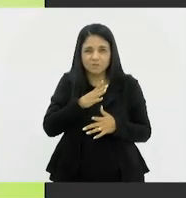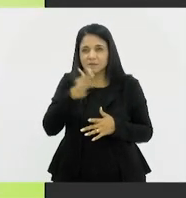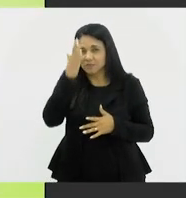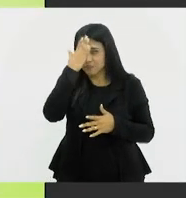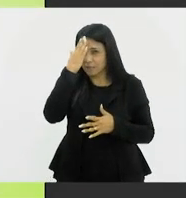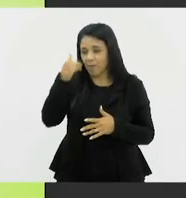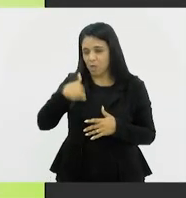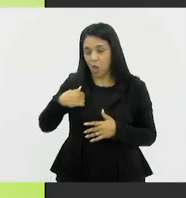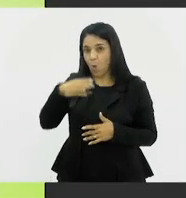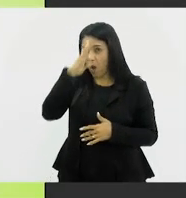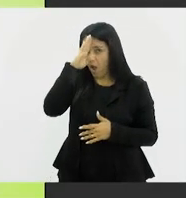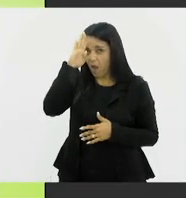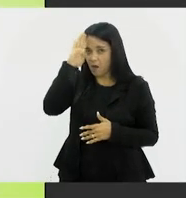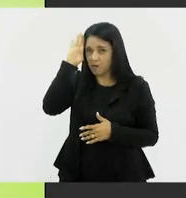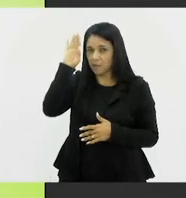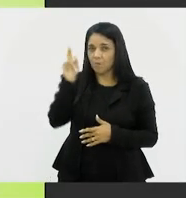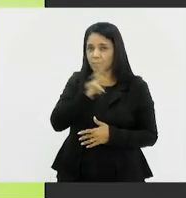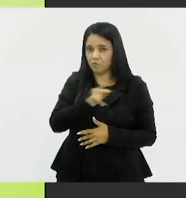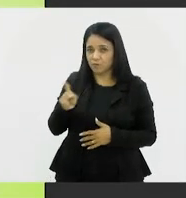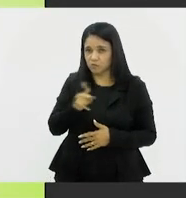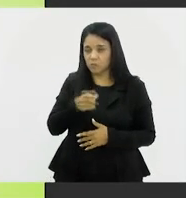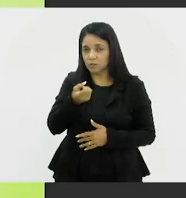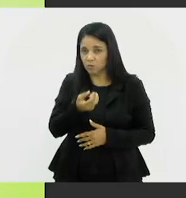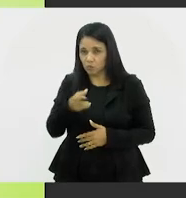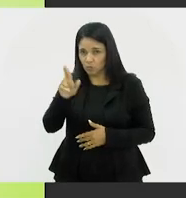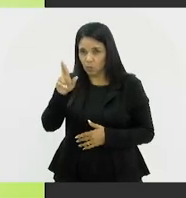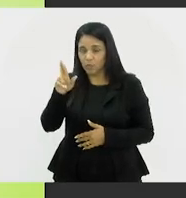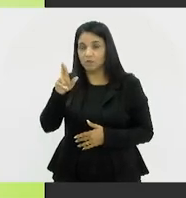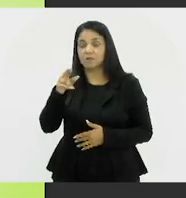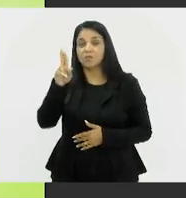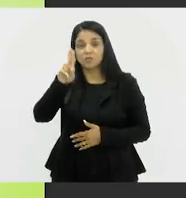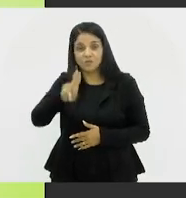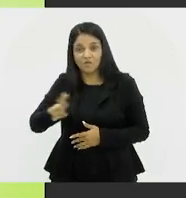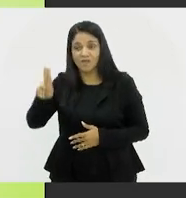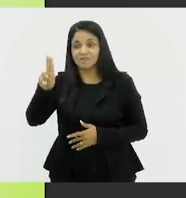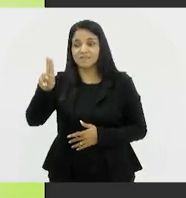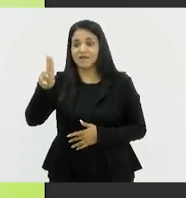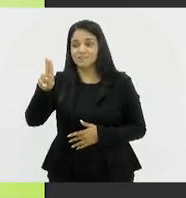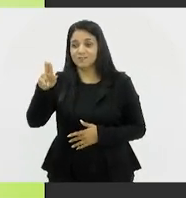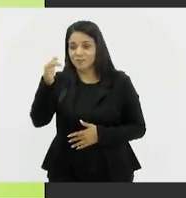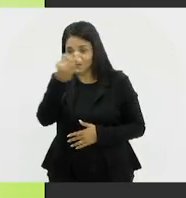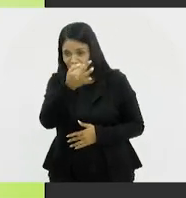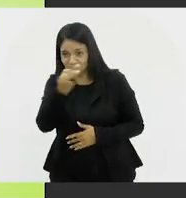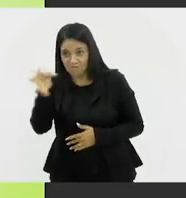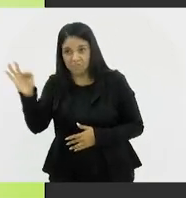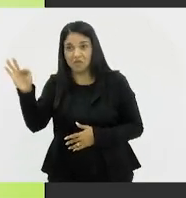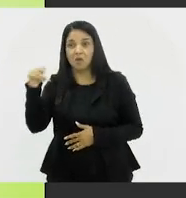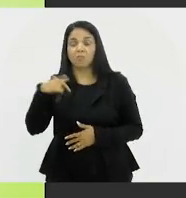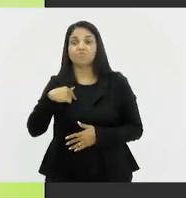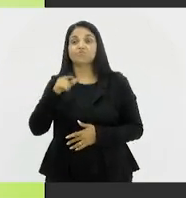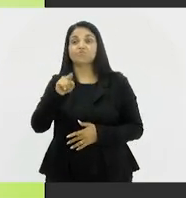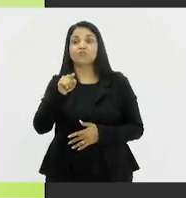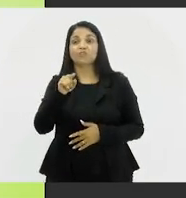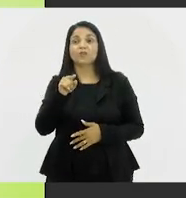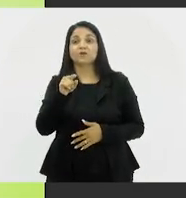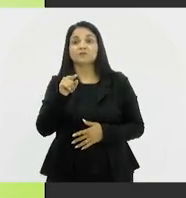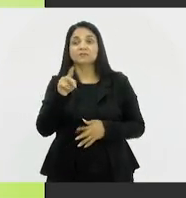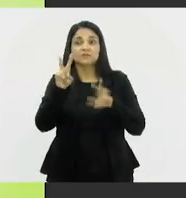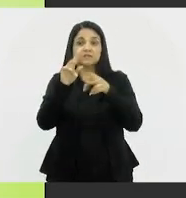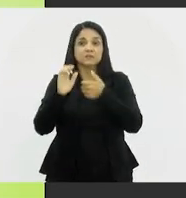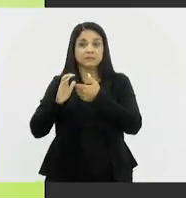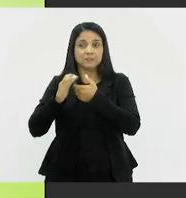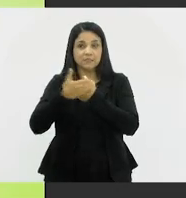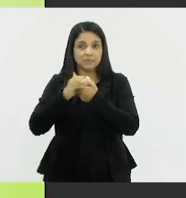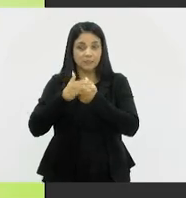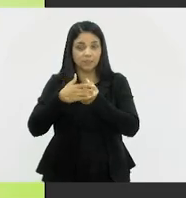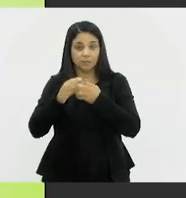acadêmica, eu sou professora doutora da Universidade Federal. O termo técnico é pessoa idosa. Vocês podem usar